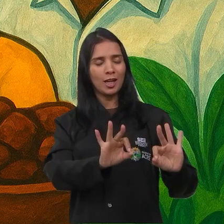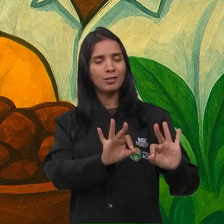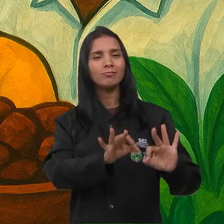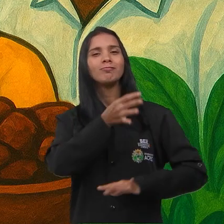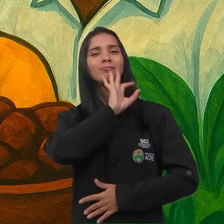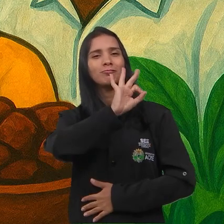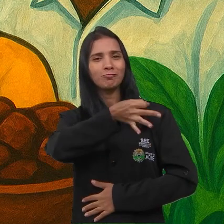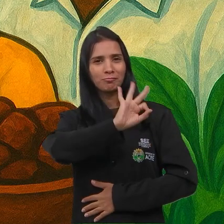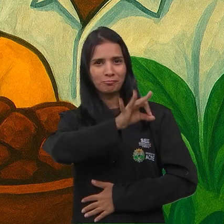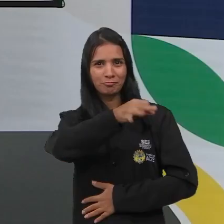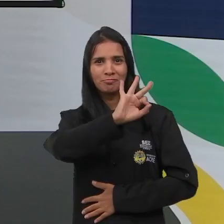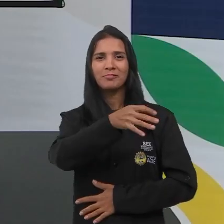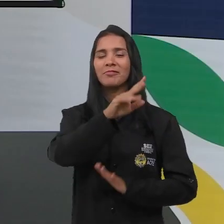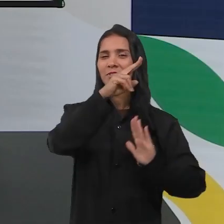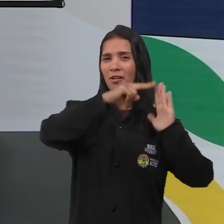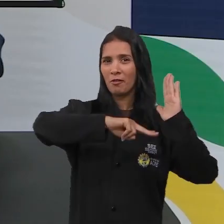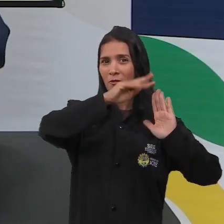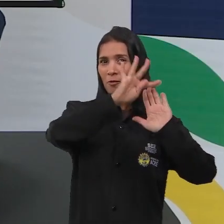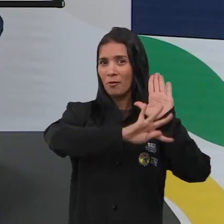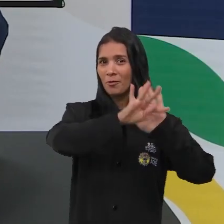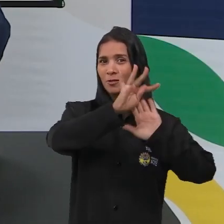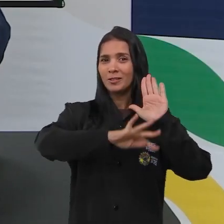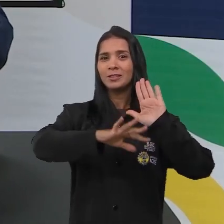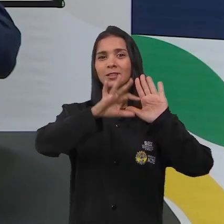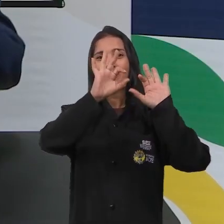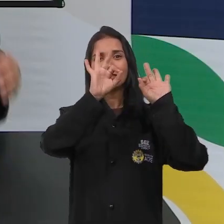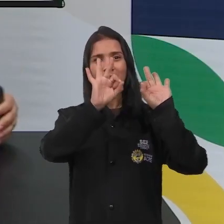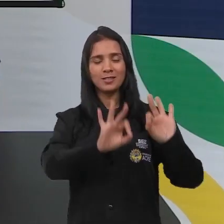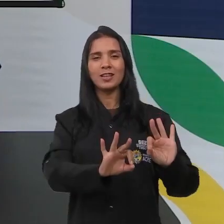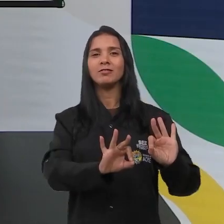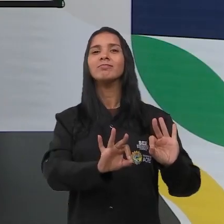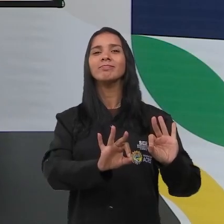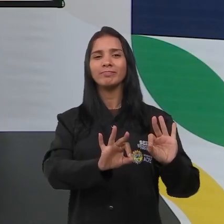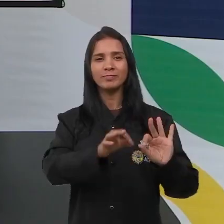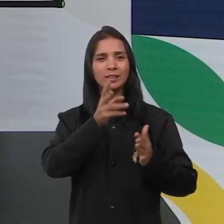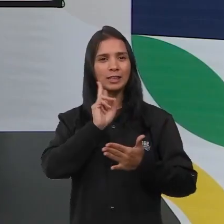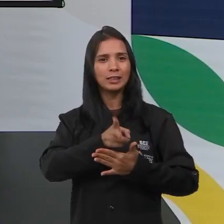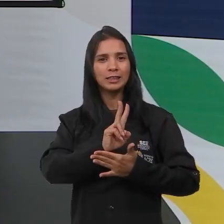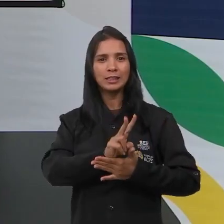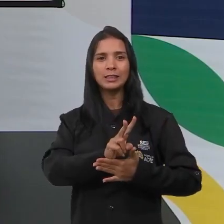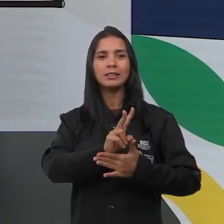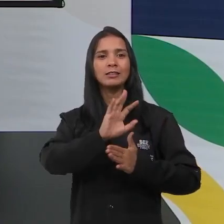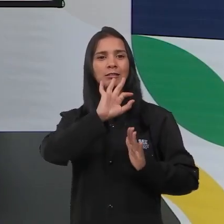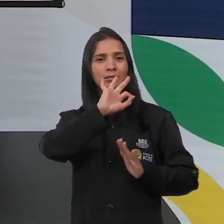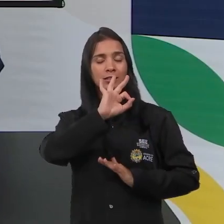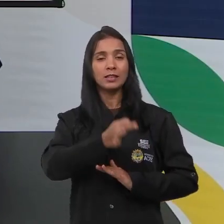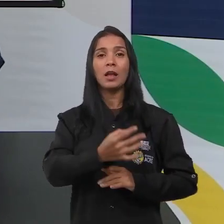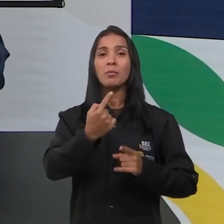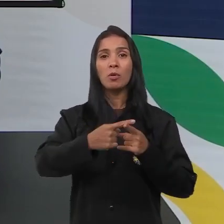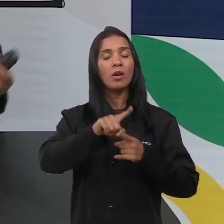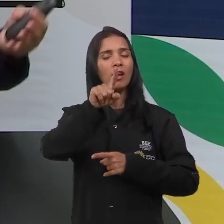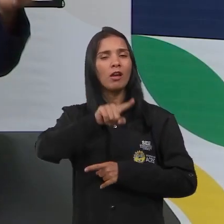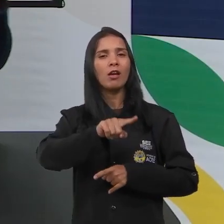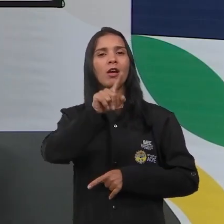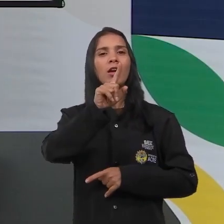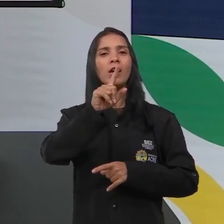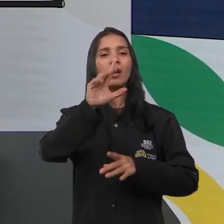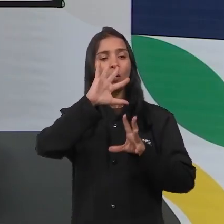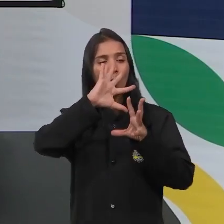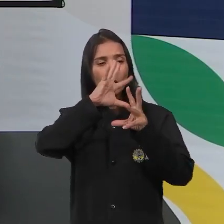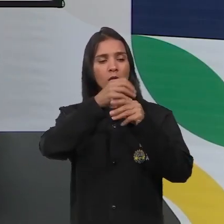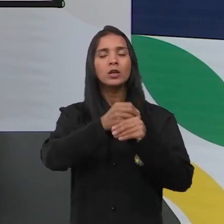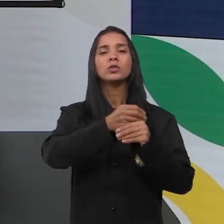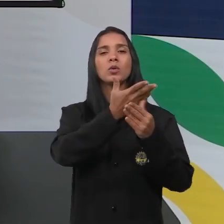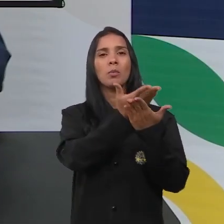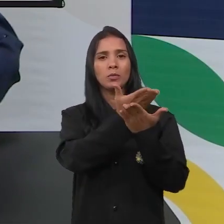tá? Esse texto, ele está basicamente o resumo que foi a nossa aula. Então, esse